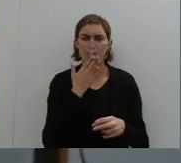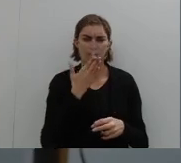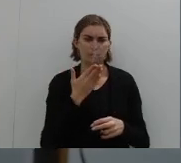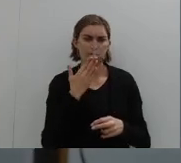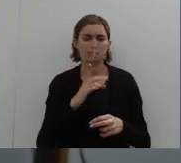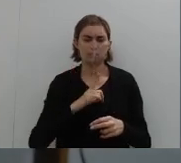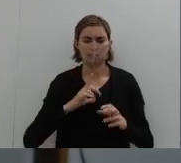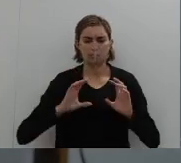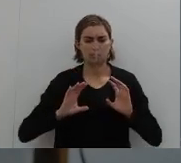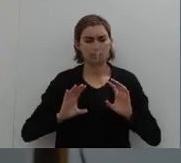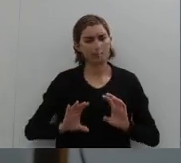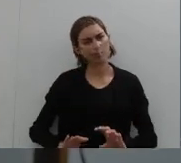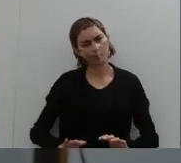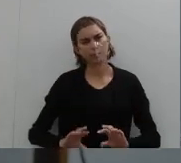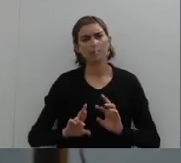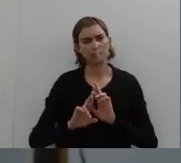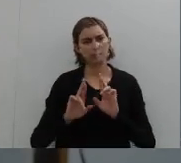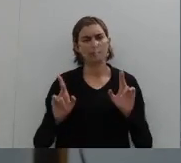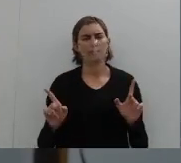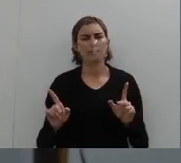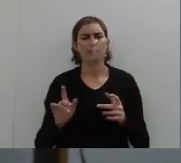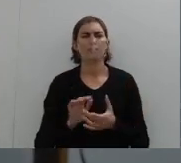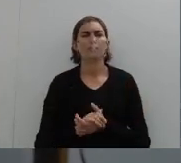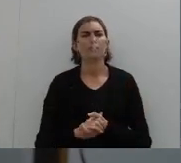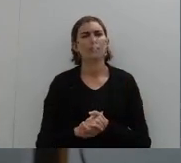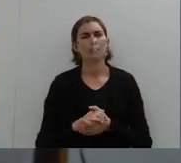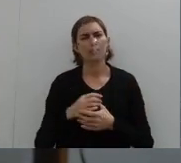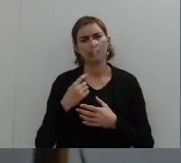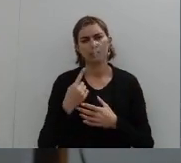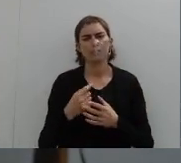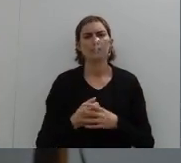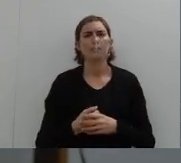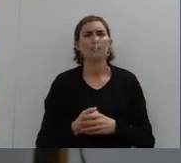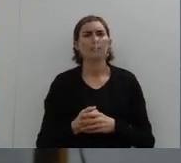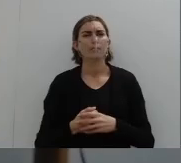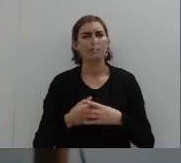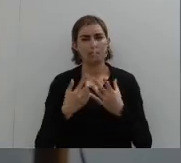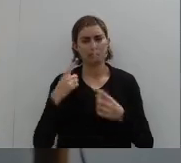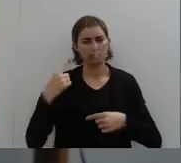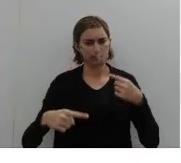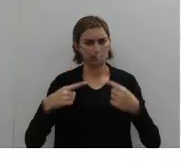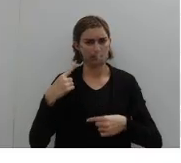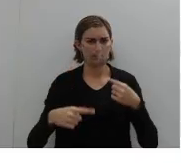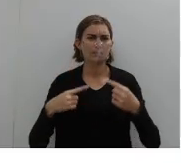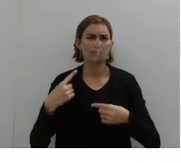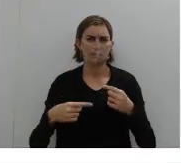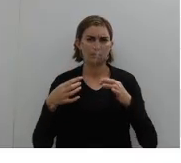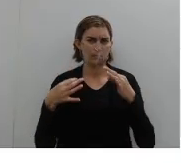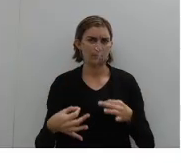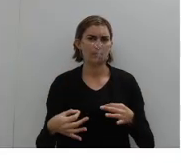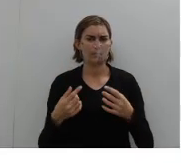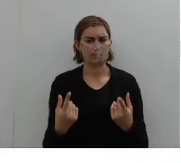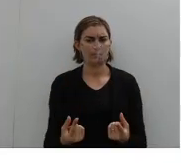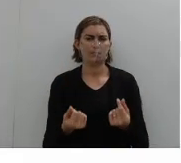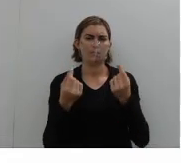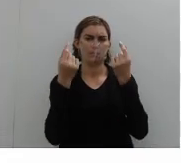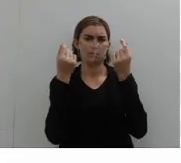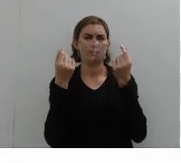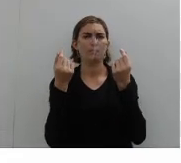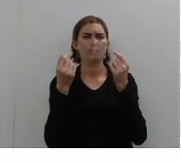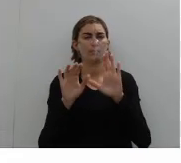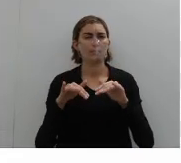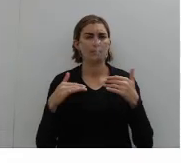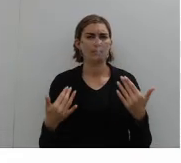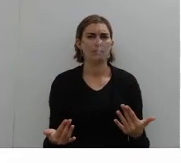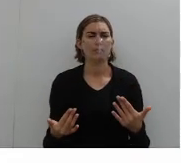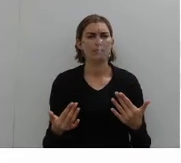tinham um comportamento de sociedade totalmente diferente, né? A política, certo? E a economia.